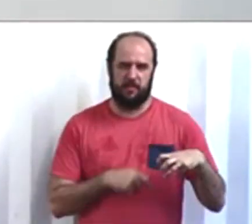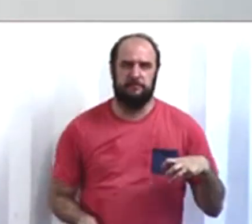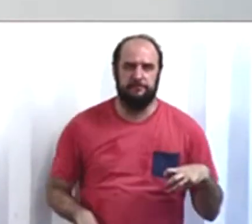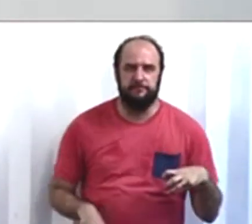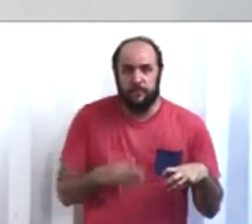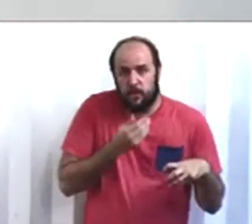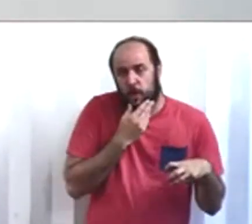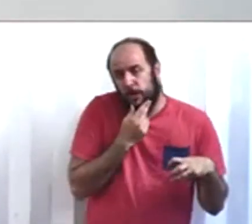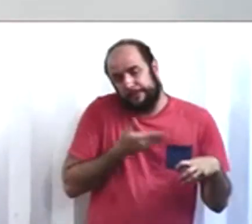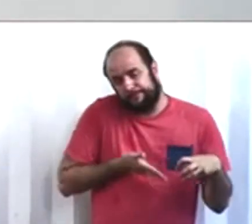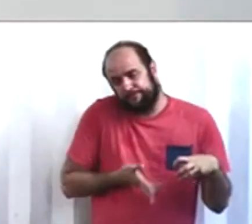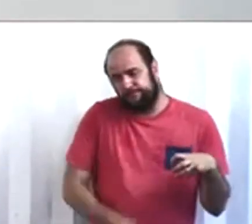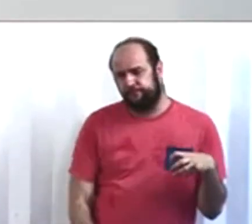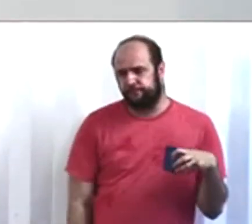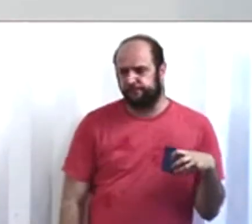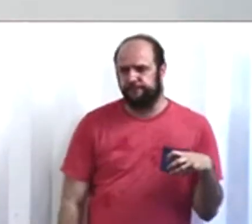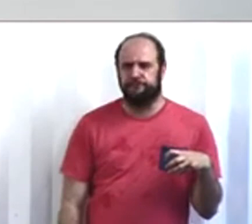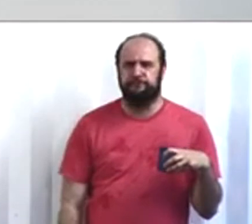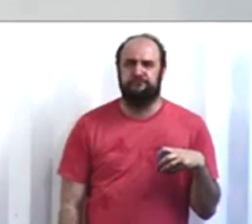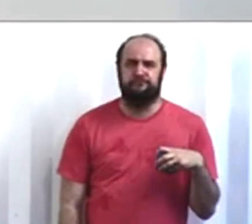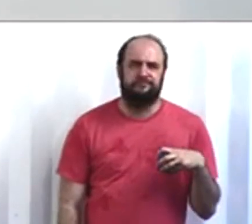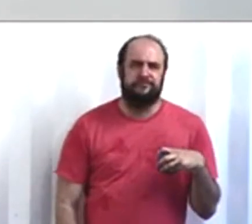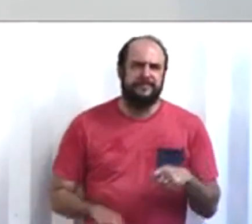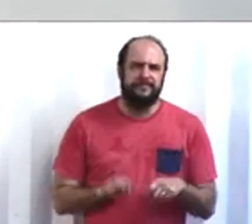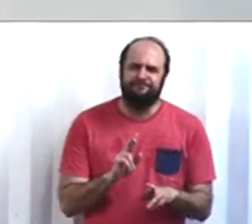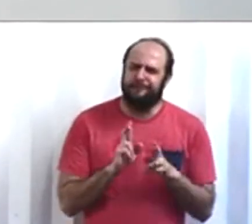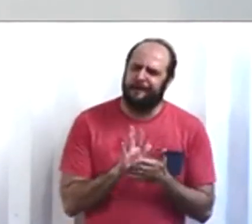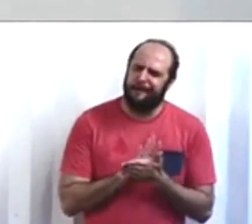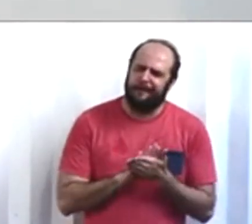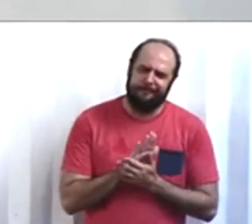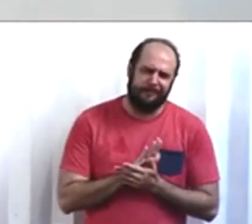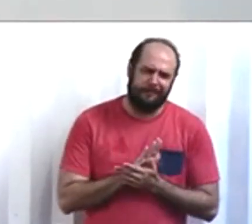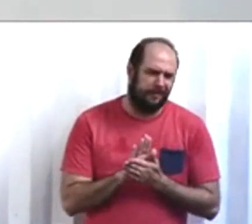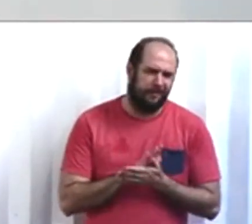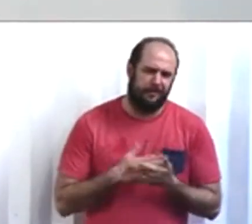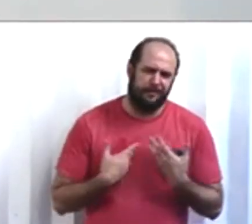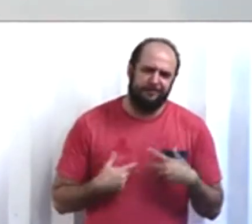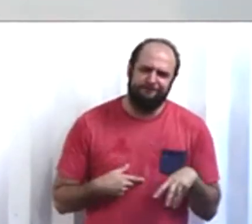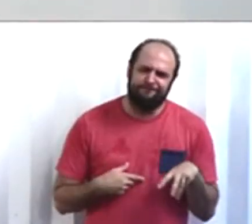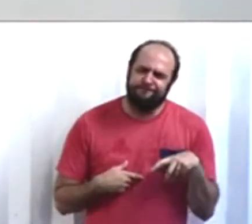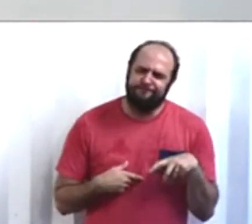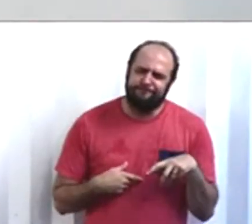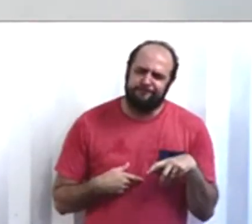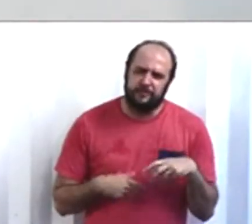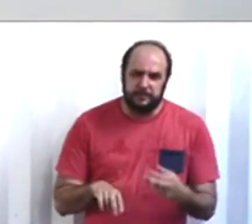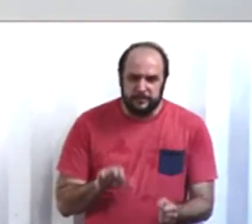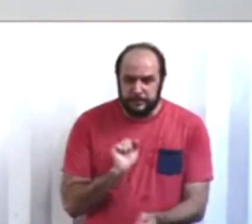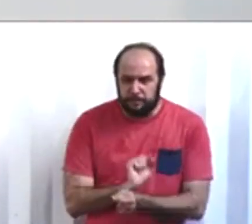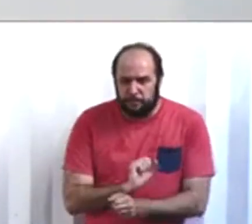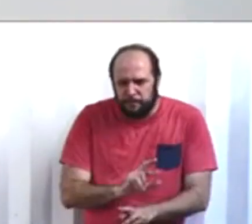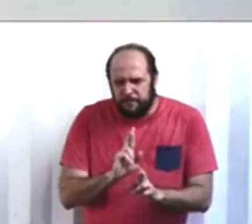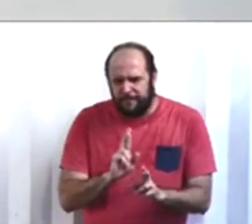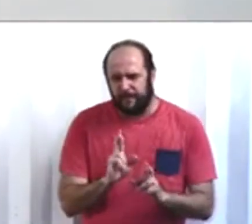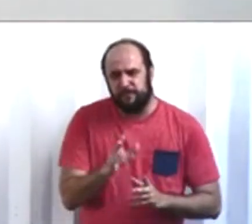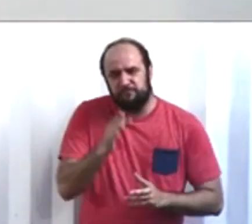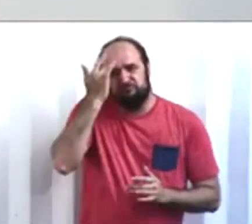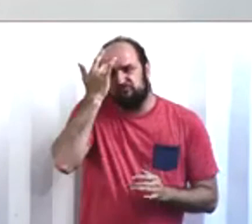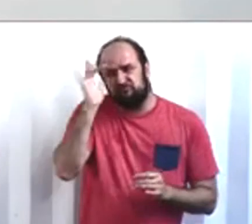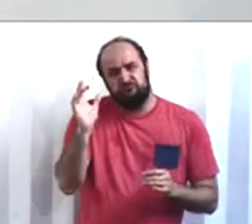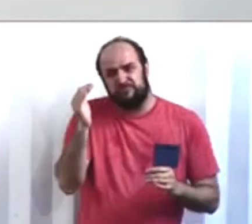ali, sem esperança. Ele está ali, esperando de alguma forma algo que nem ele